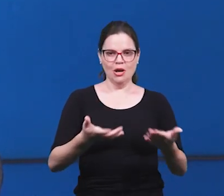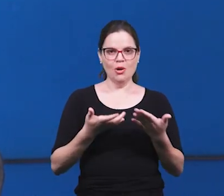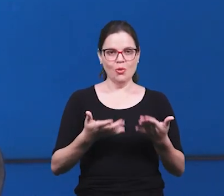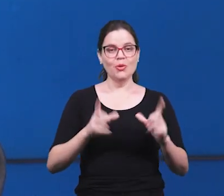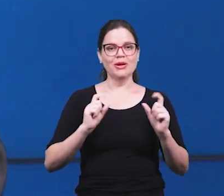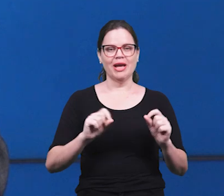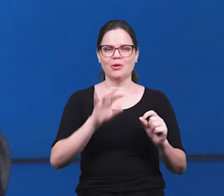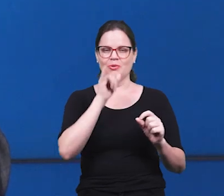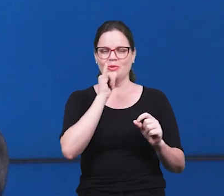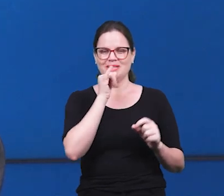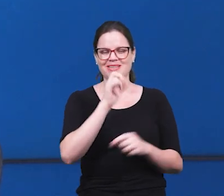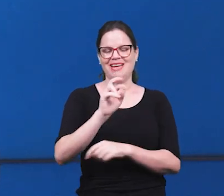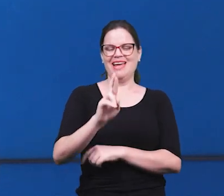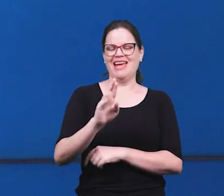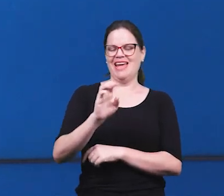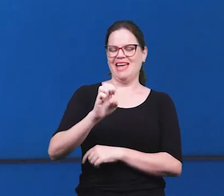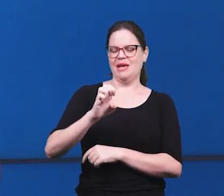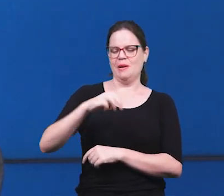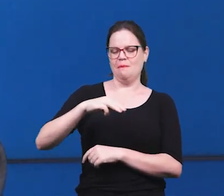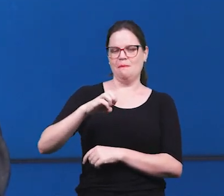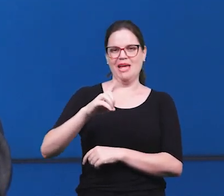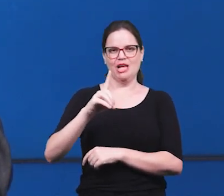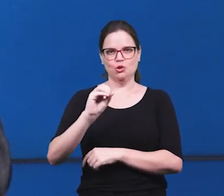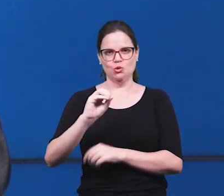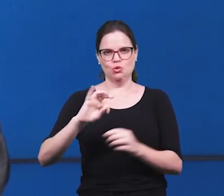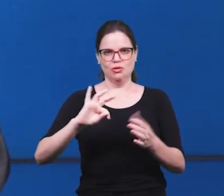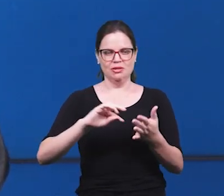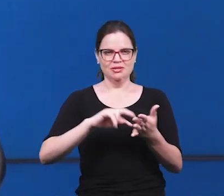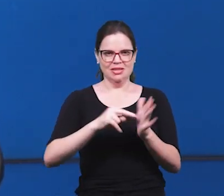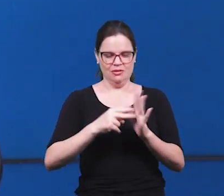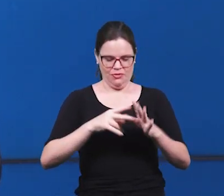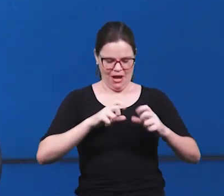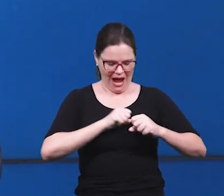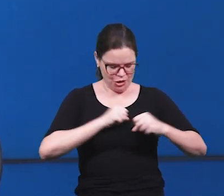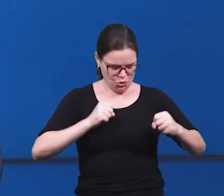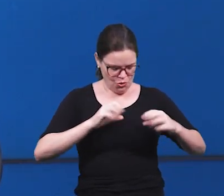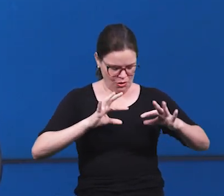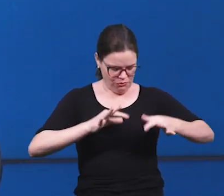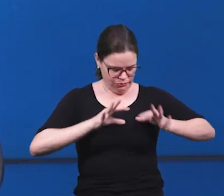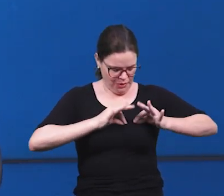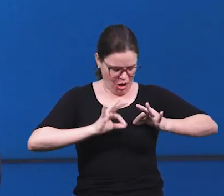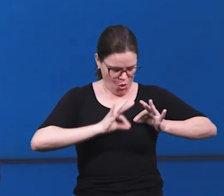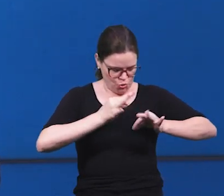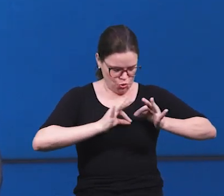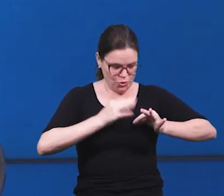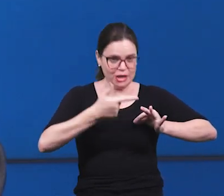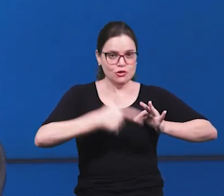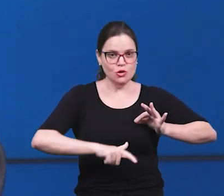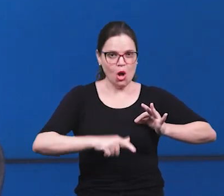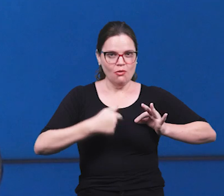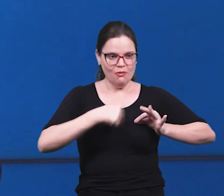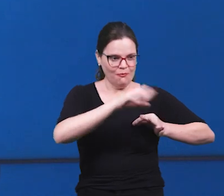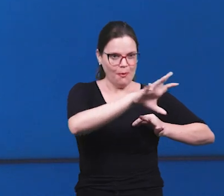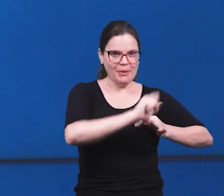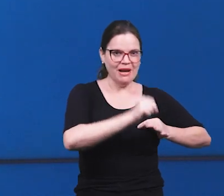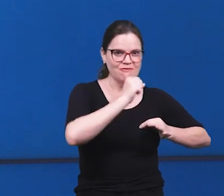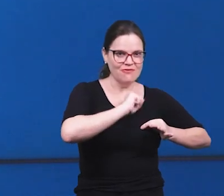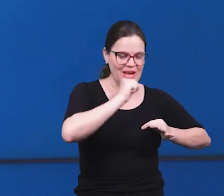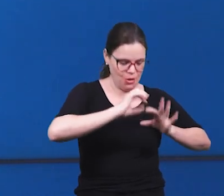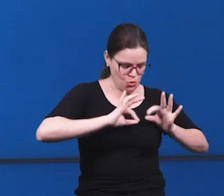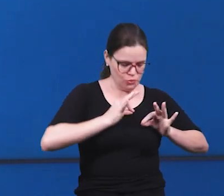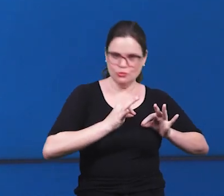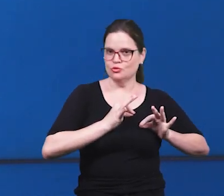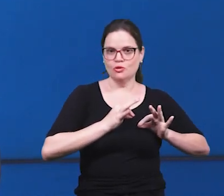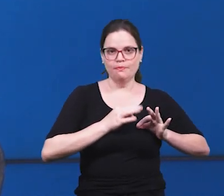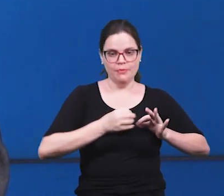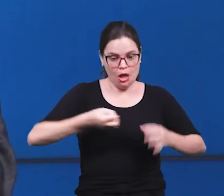porque senão causa uma rotura. Aquela estrutura tradicional de evangelho tradicional não serve realmente para a obra do Espírito